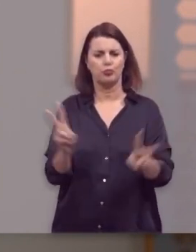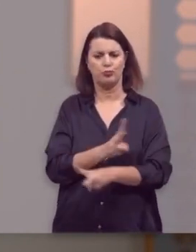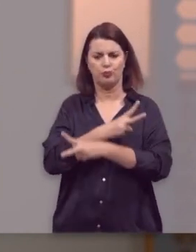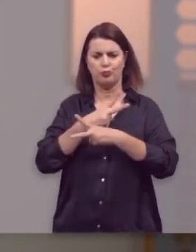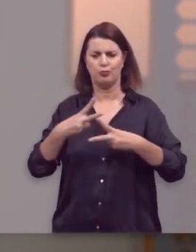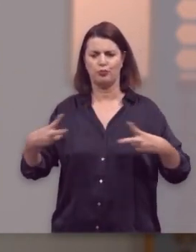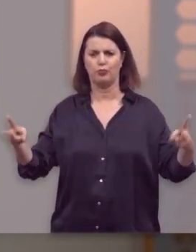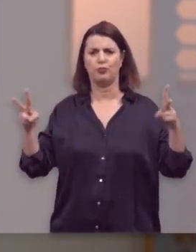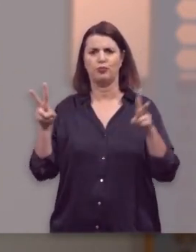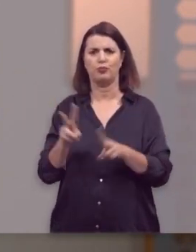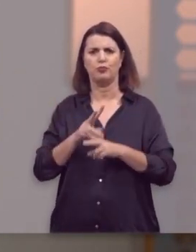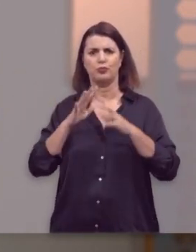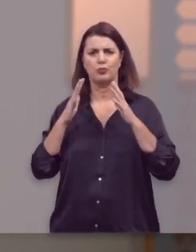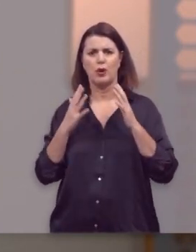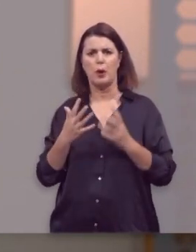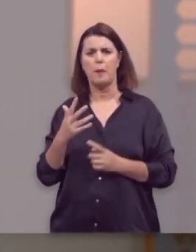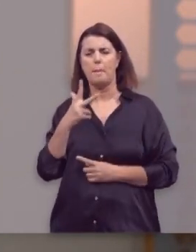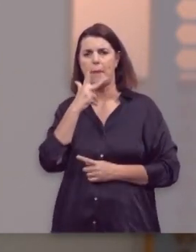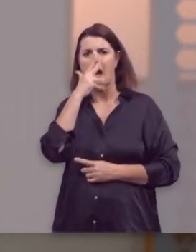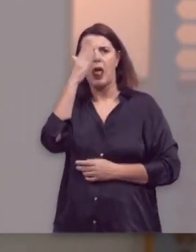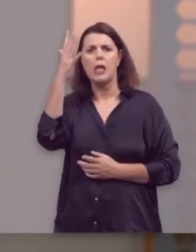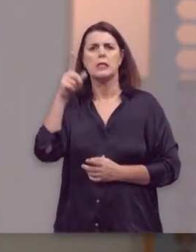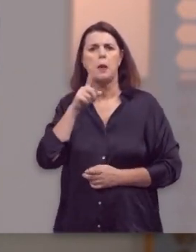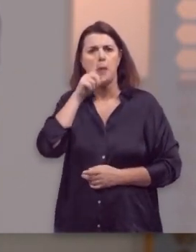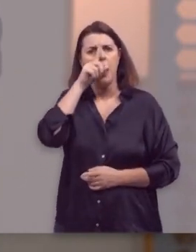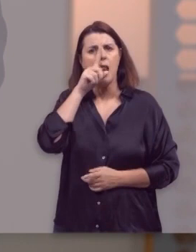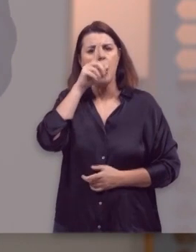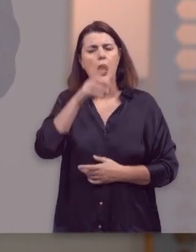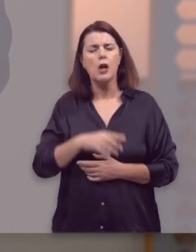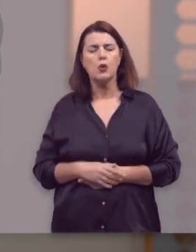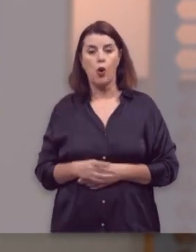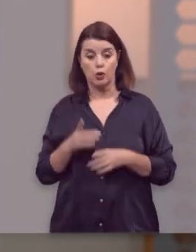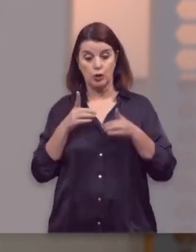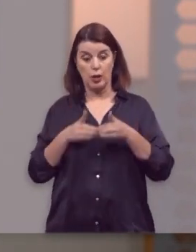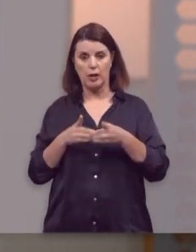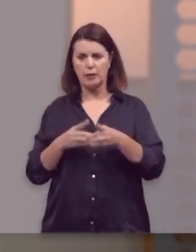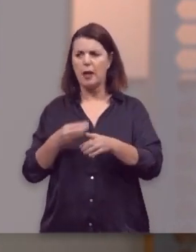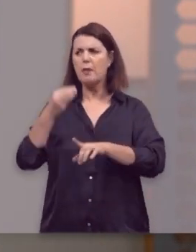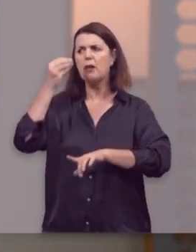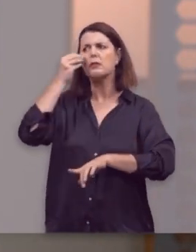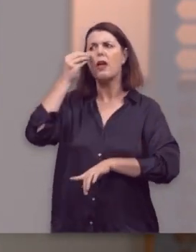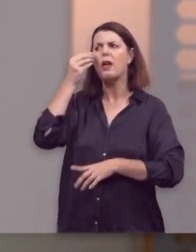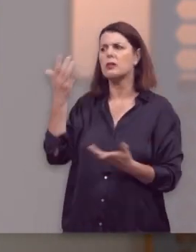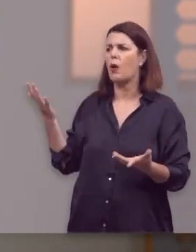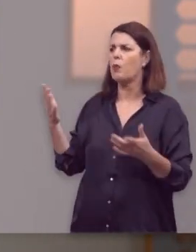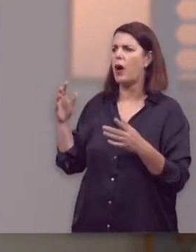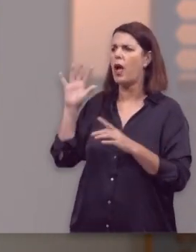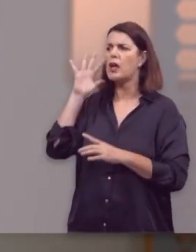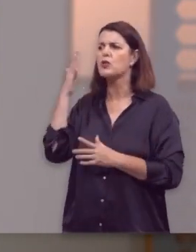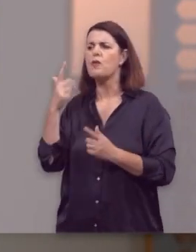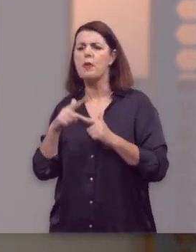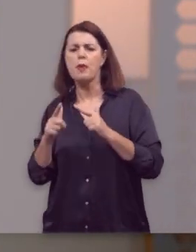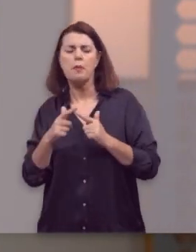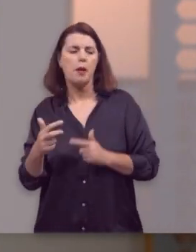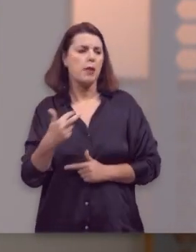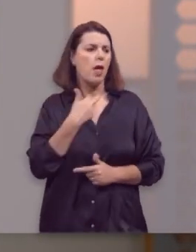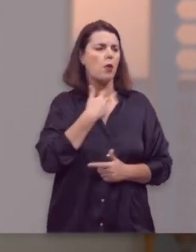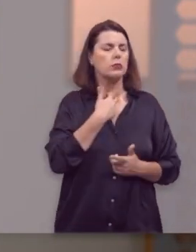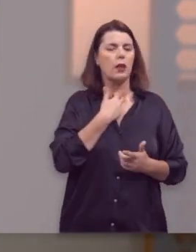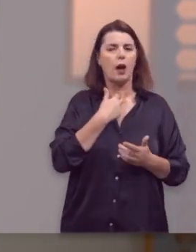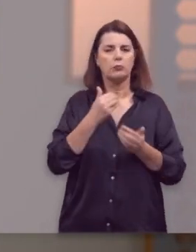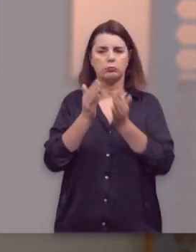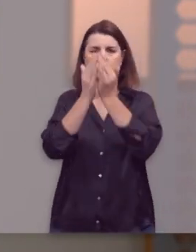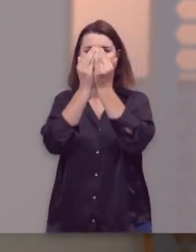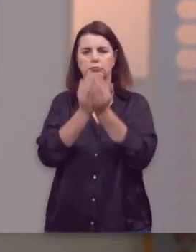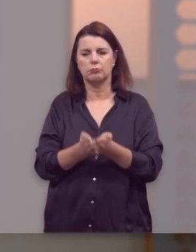súbita, perigosa, ameaçadora. Os discípulos tentam resolver o problema, mas não conseguem. Quando o barco